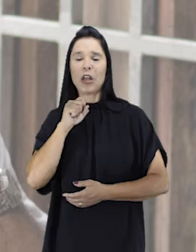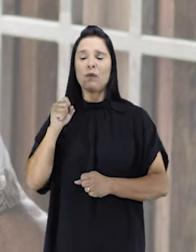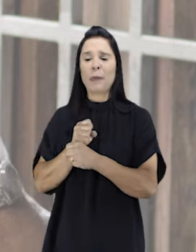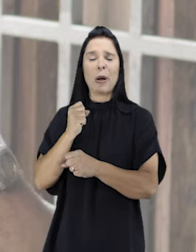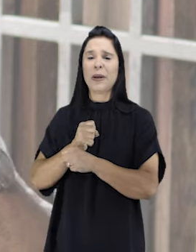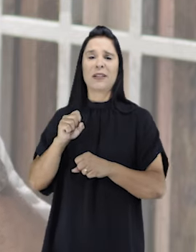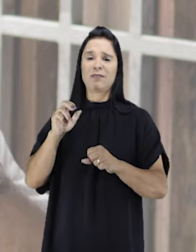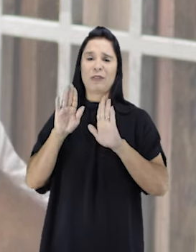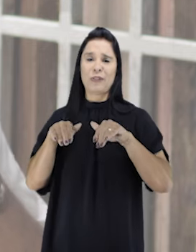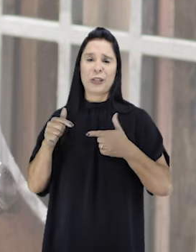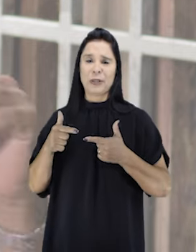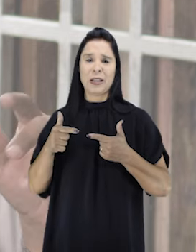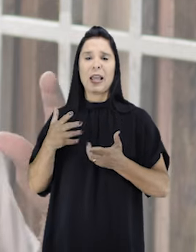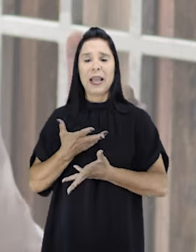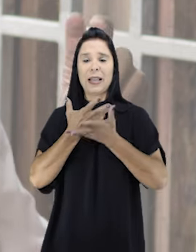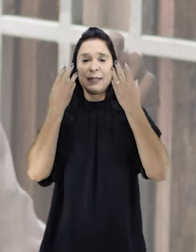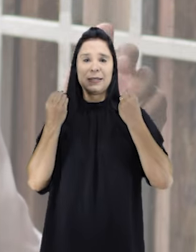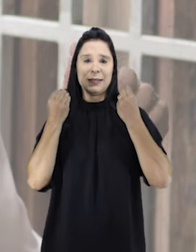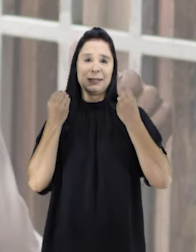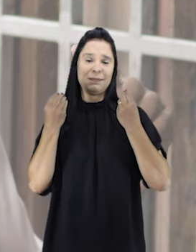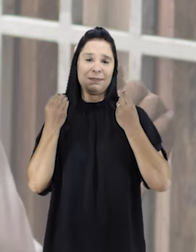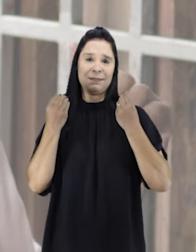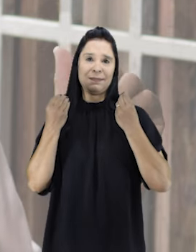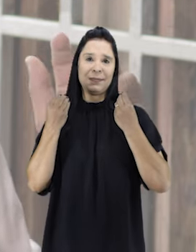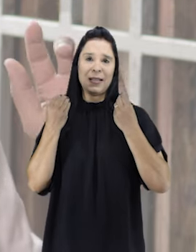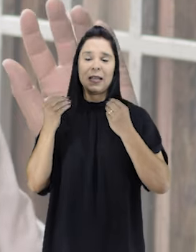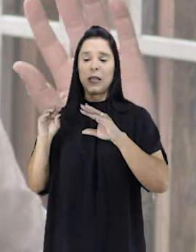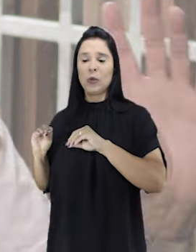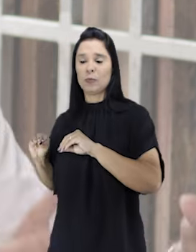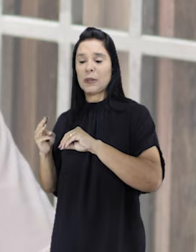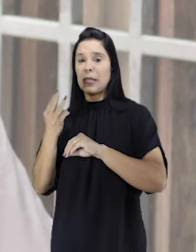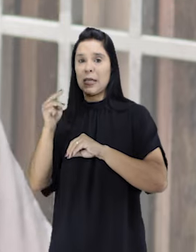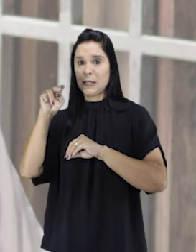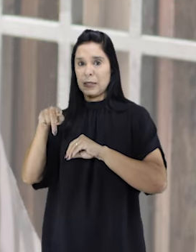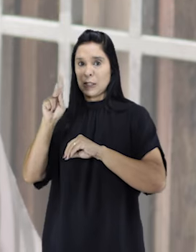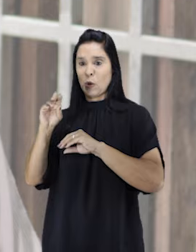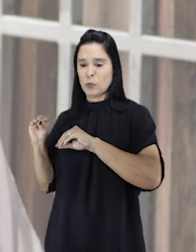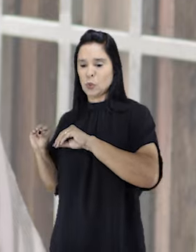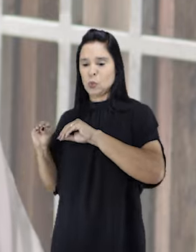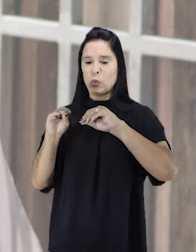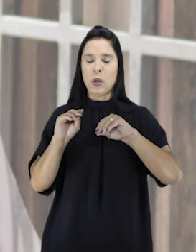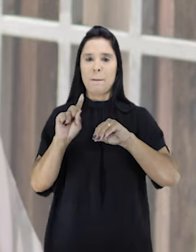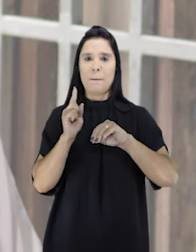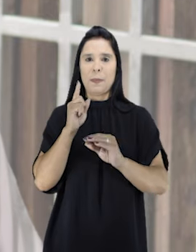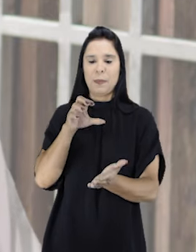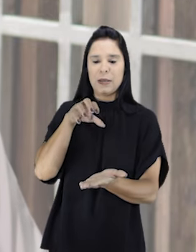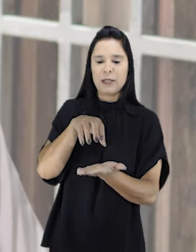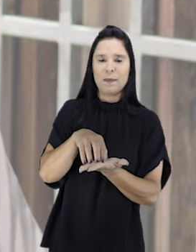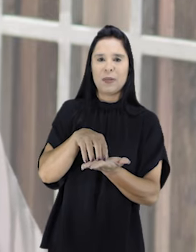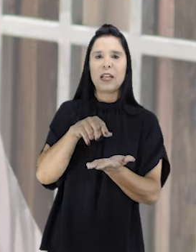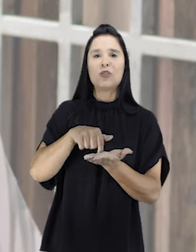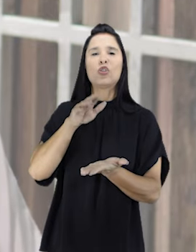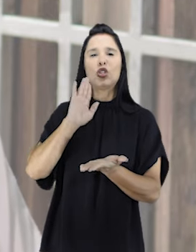obra inacabada, ela é esquecida e que se desloca 3 quilômetros para em torno da primeira